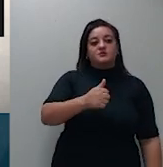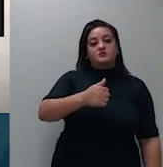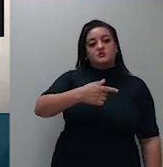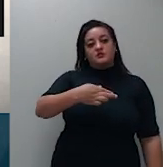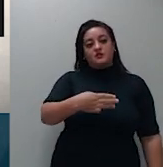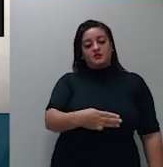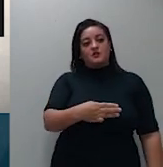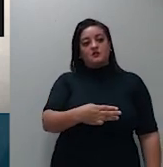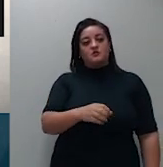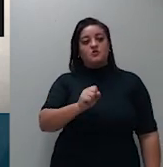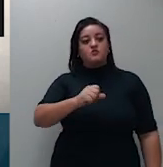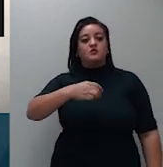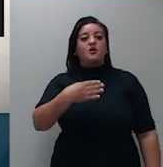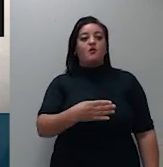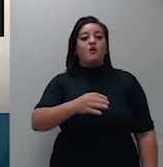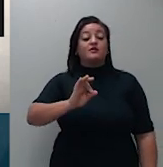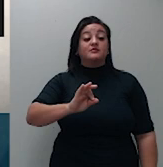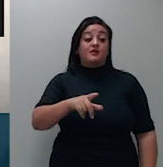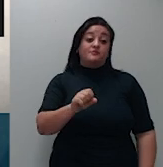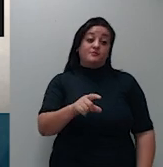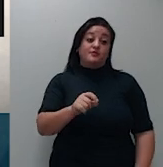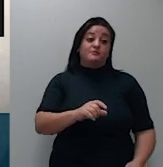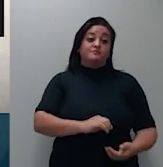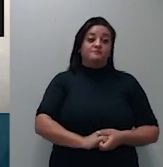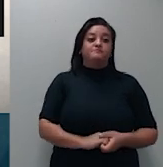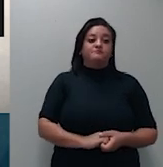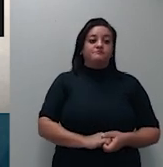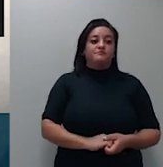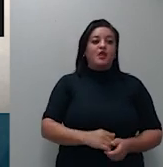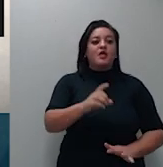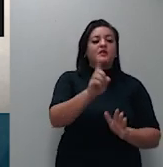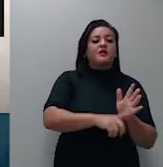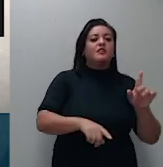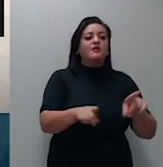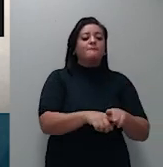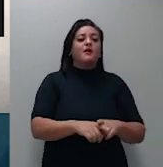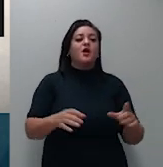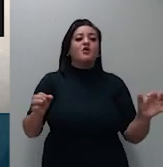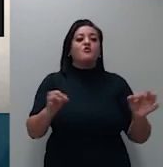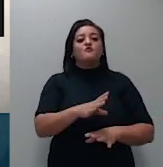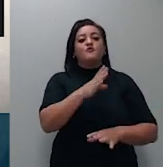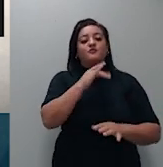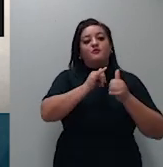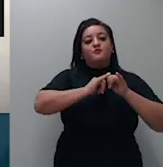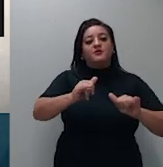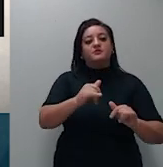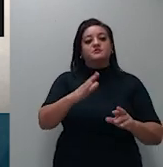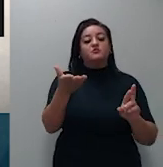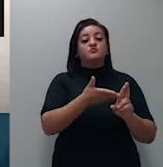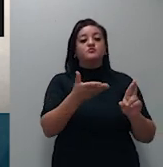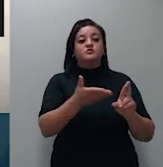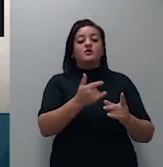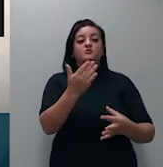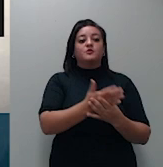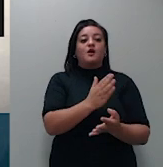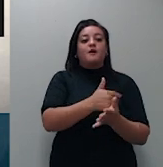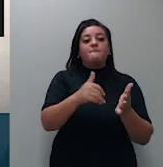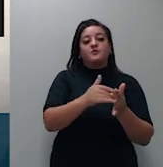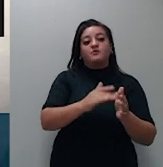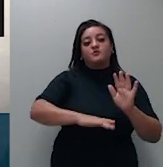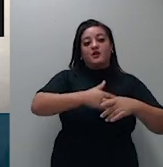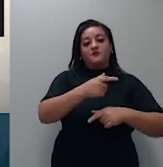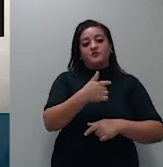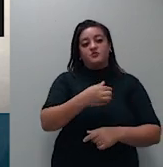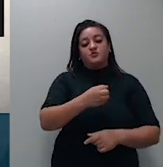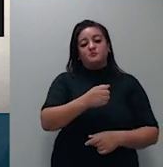3695173,84 decretada a quebra de São Paulo por todo mês de abril 2017